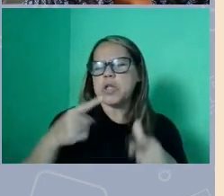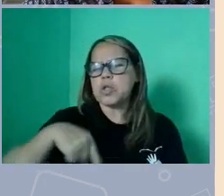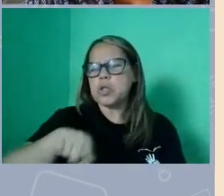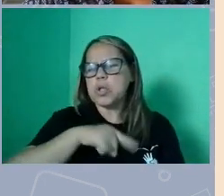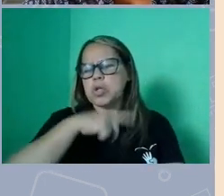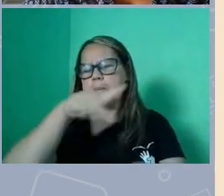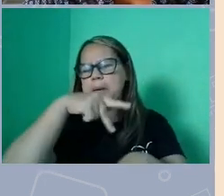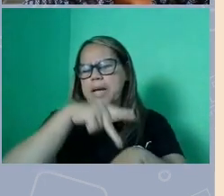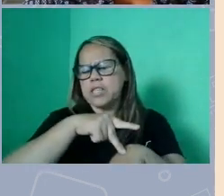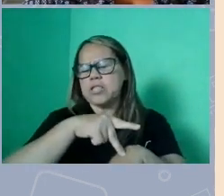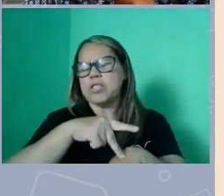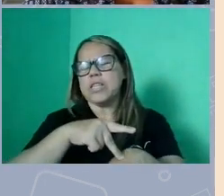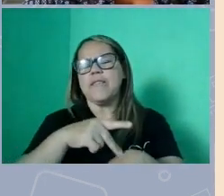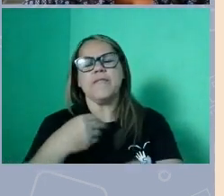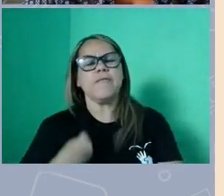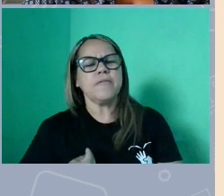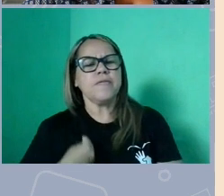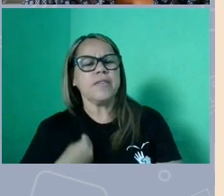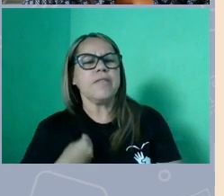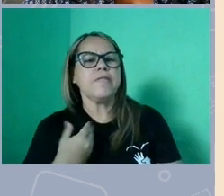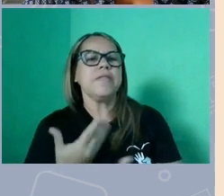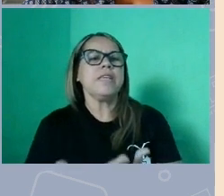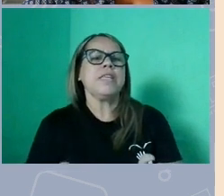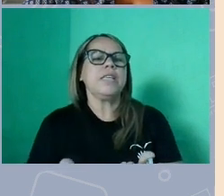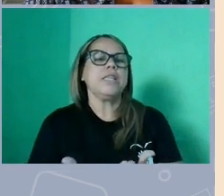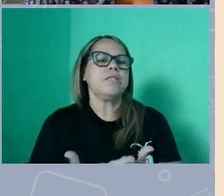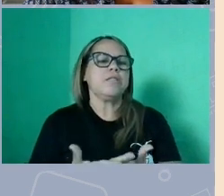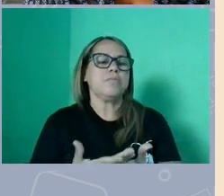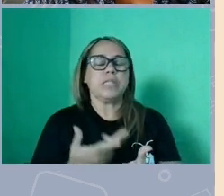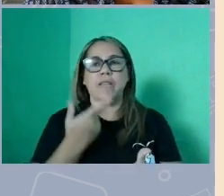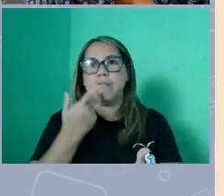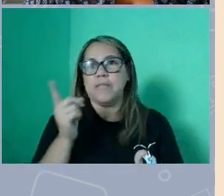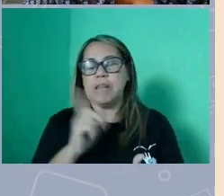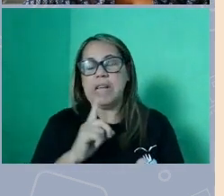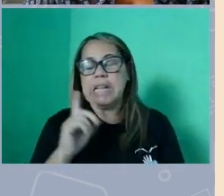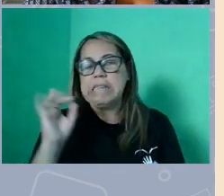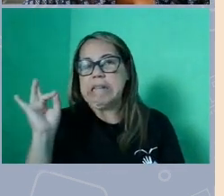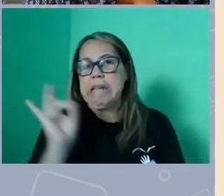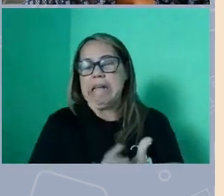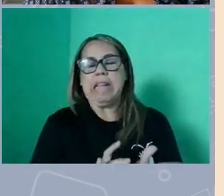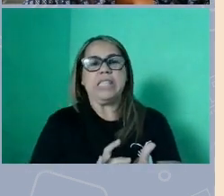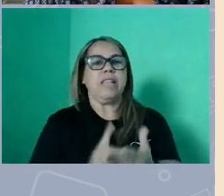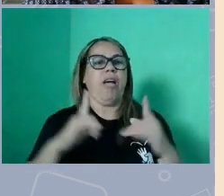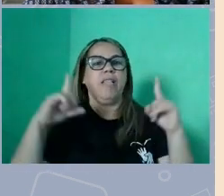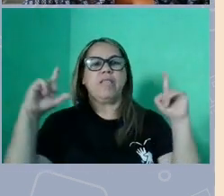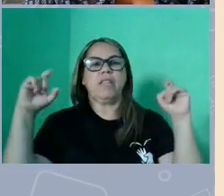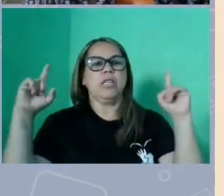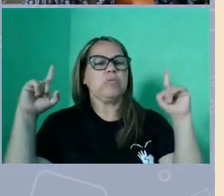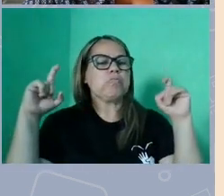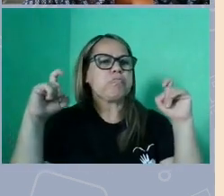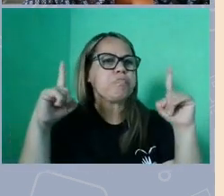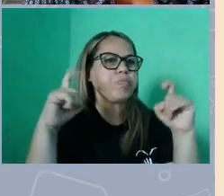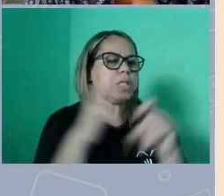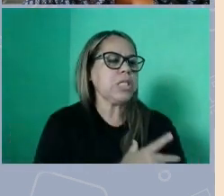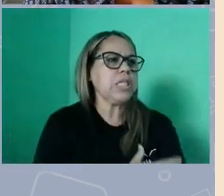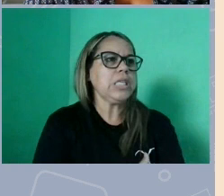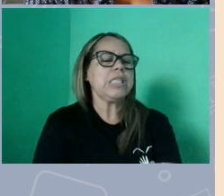de negação a realidade as dificuldades a